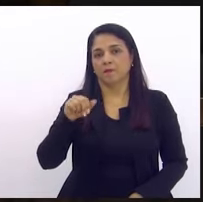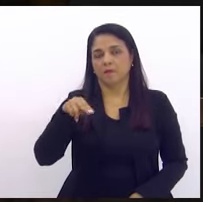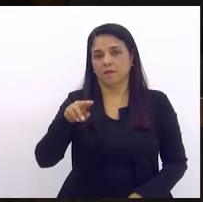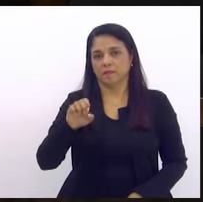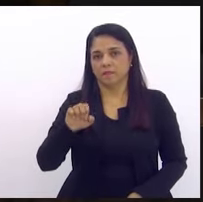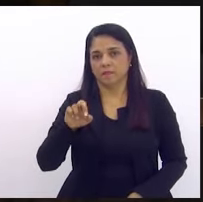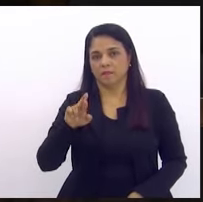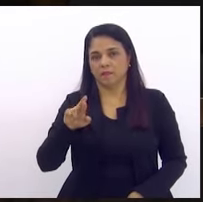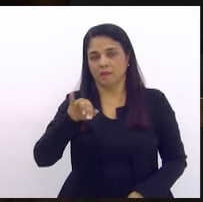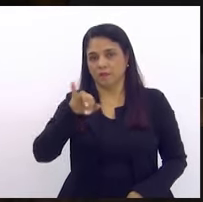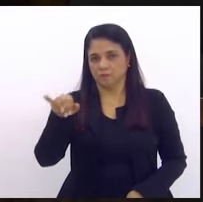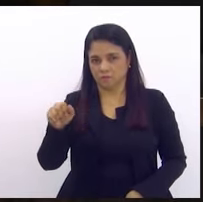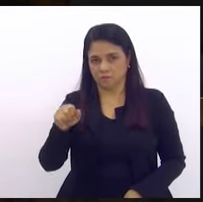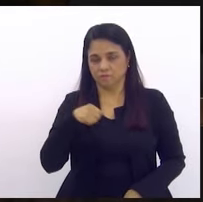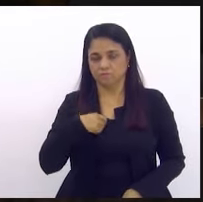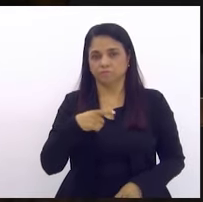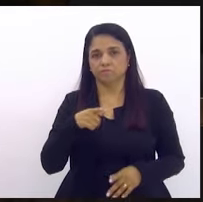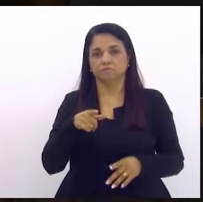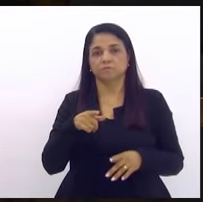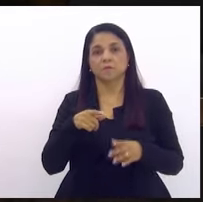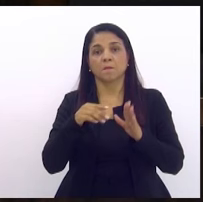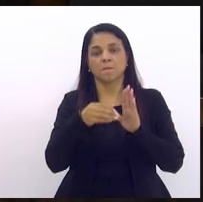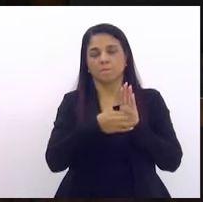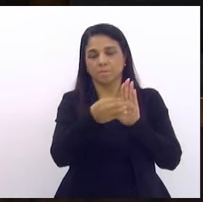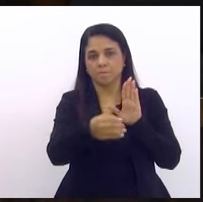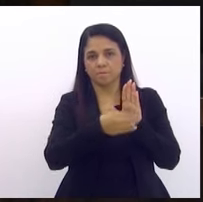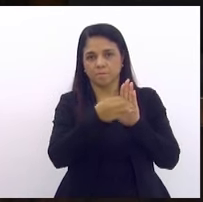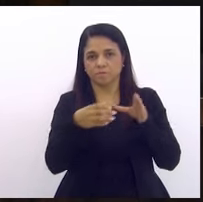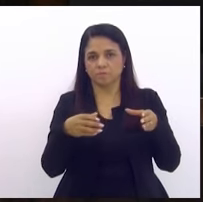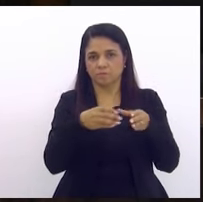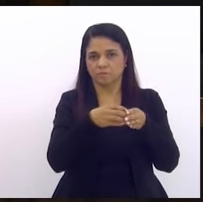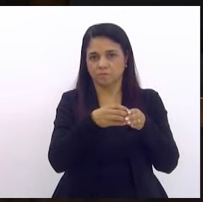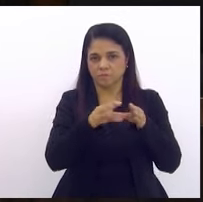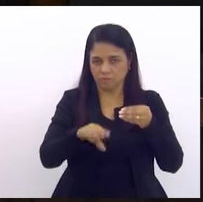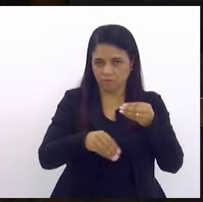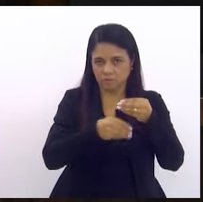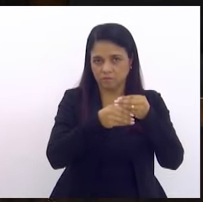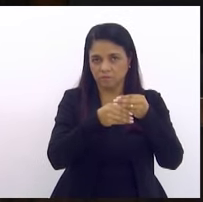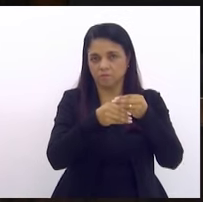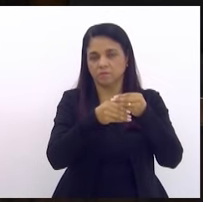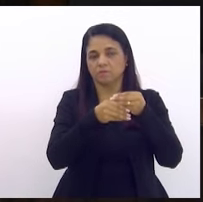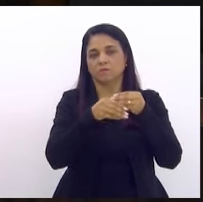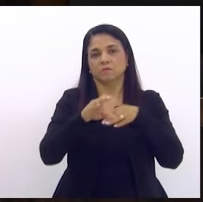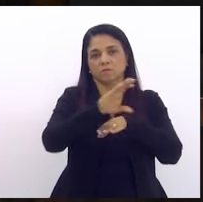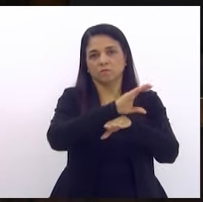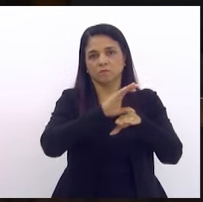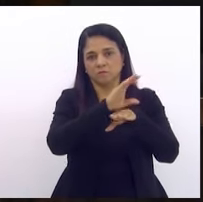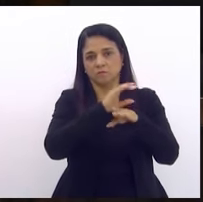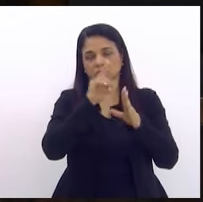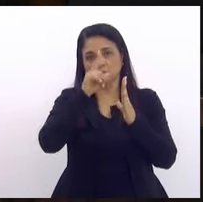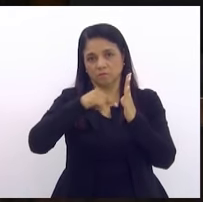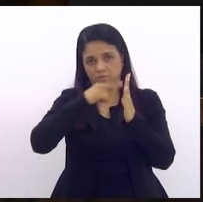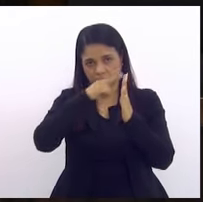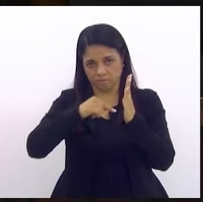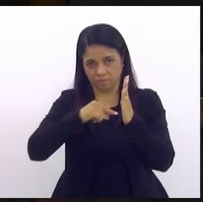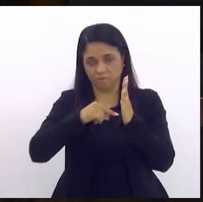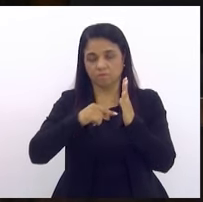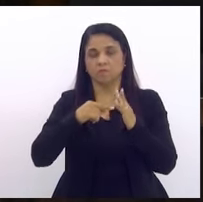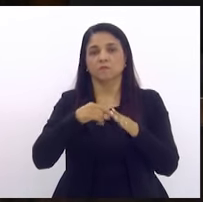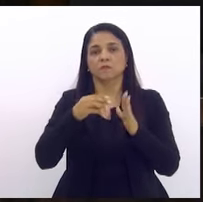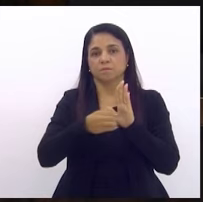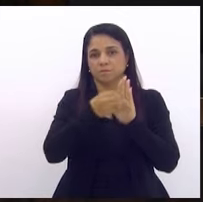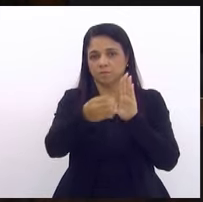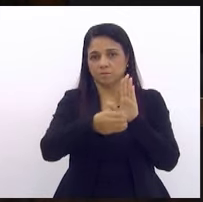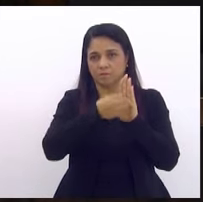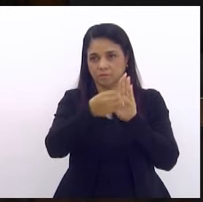que menciona, pendendo de parecer da Comissão de Emendas Constitucionais e Vetos. Para emitir parecer